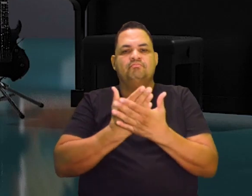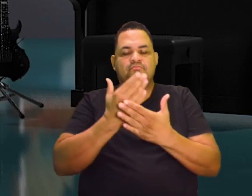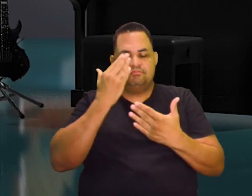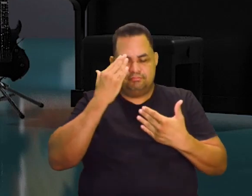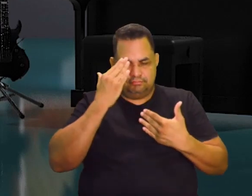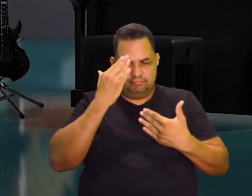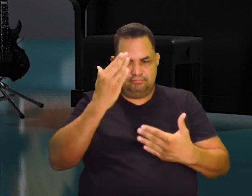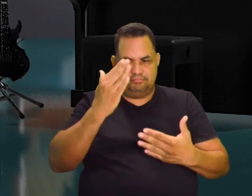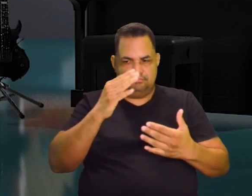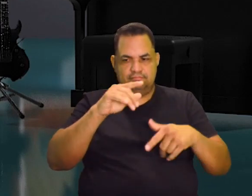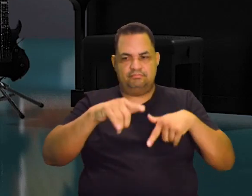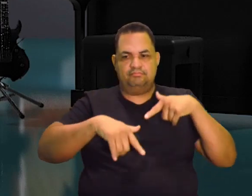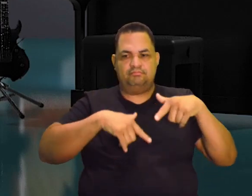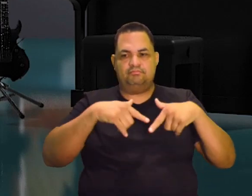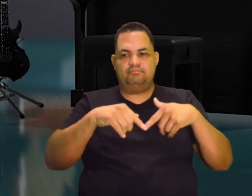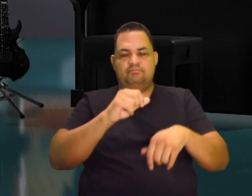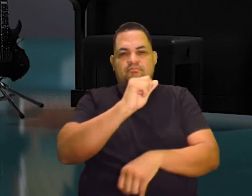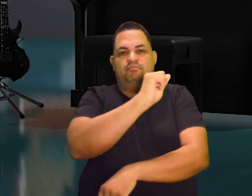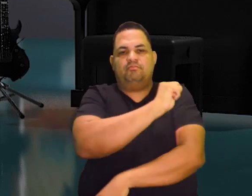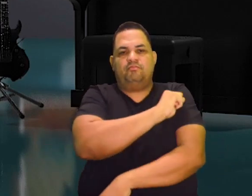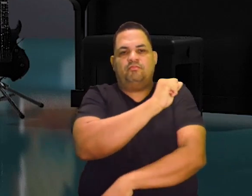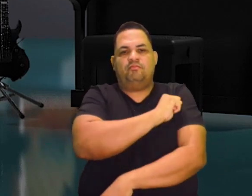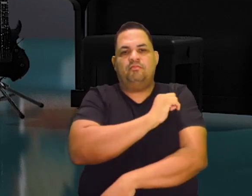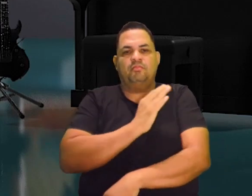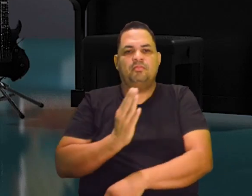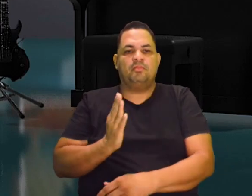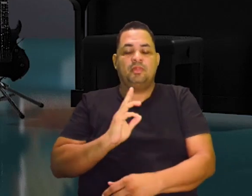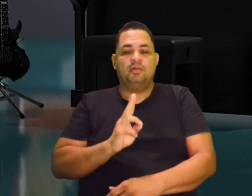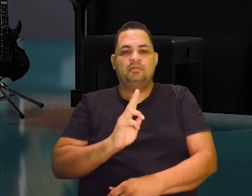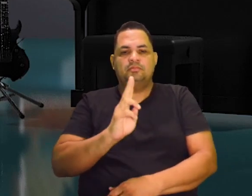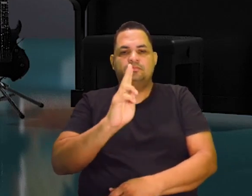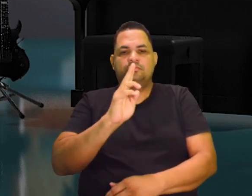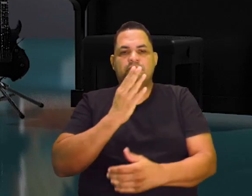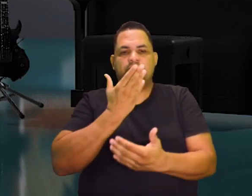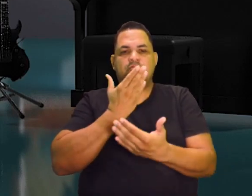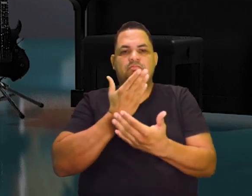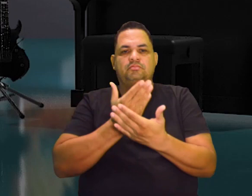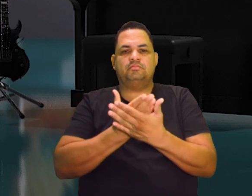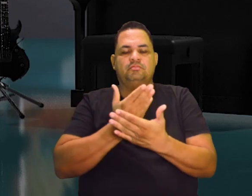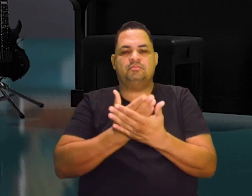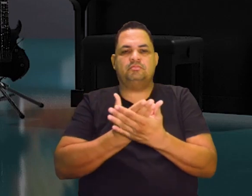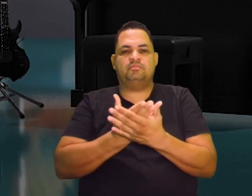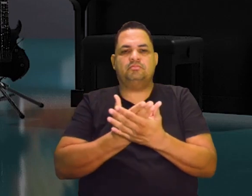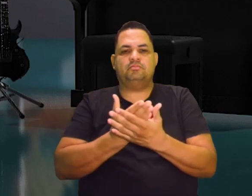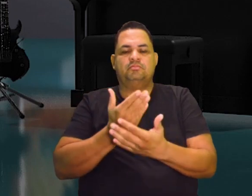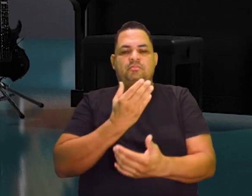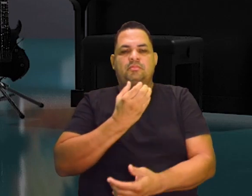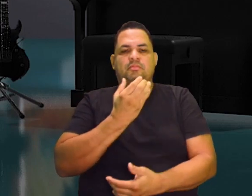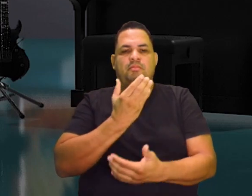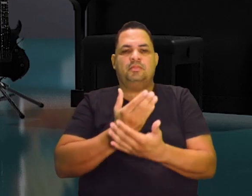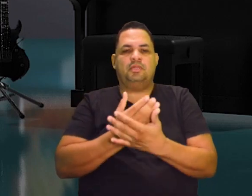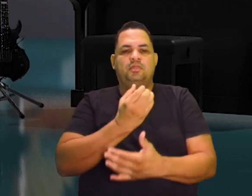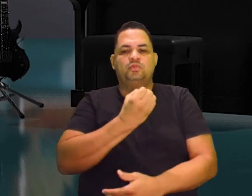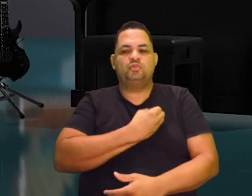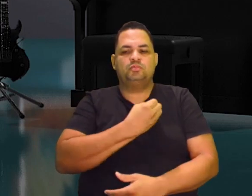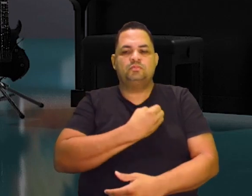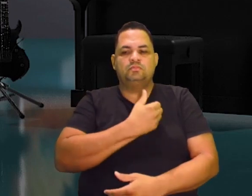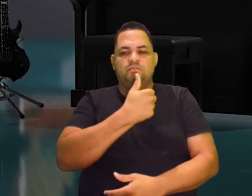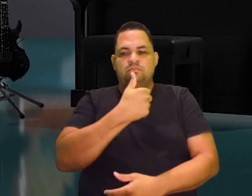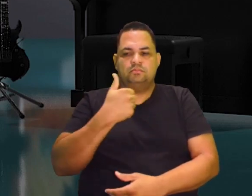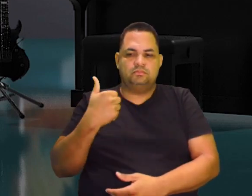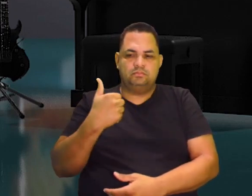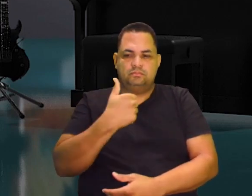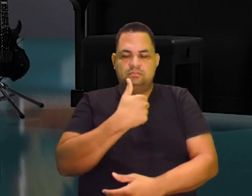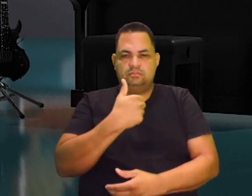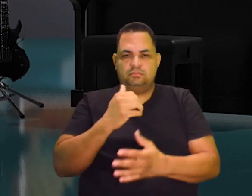trabalho. Estudantes, vamos dar continuidade aos nossos estudos, vamos para a aula 11, quase